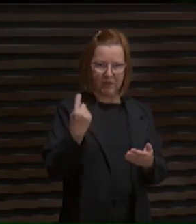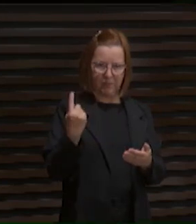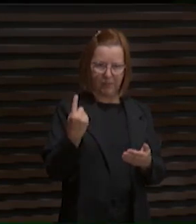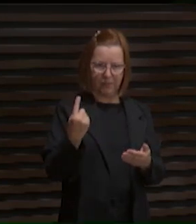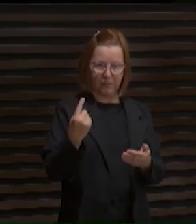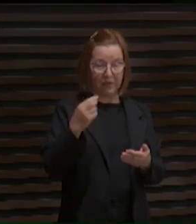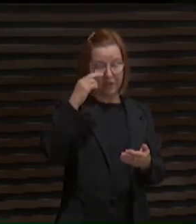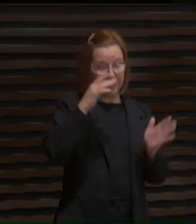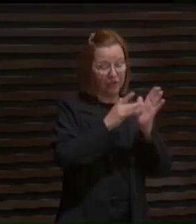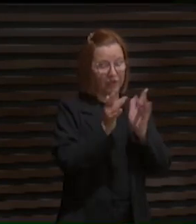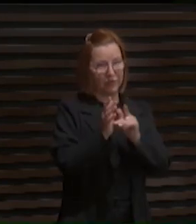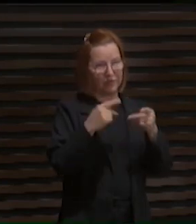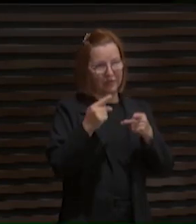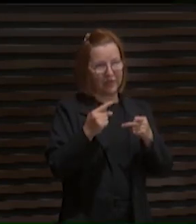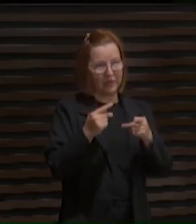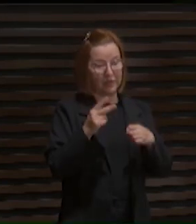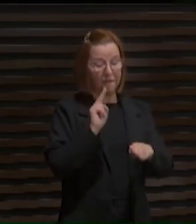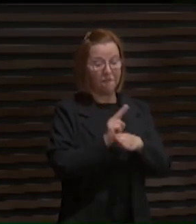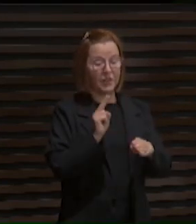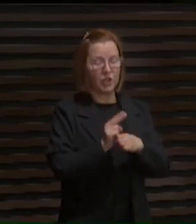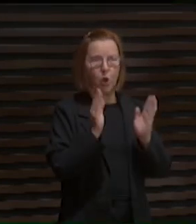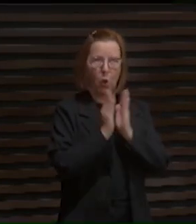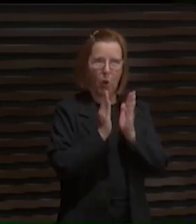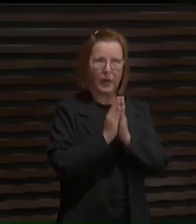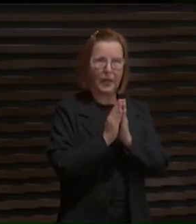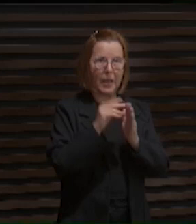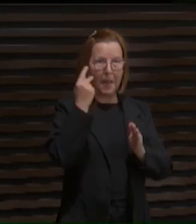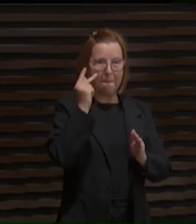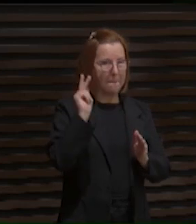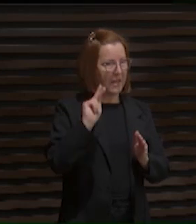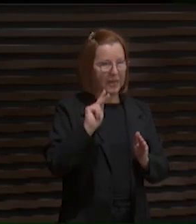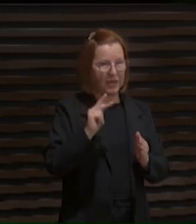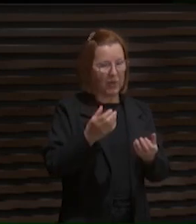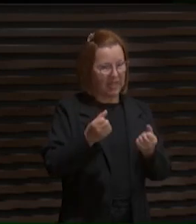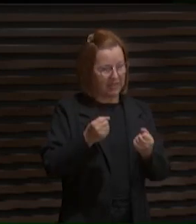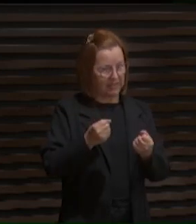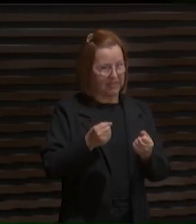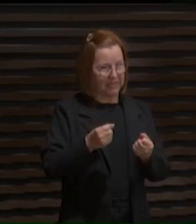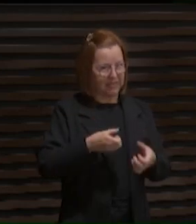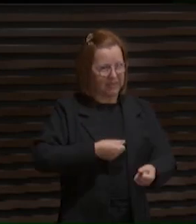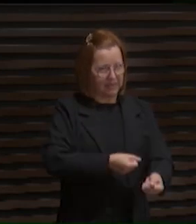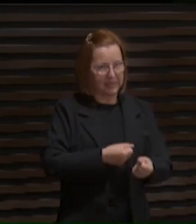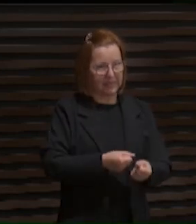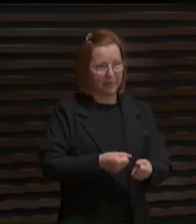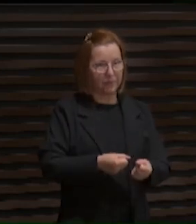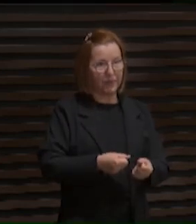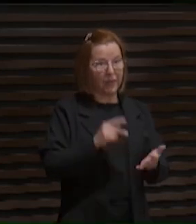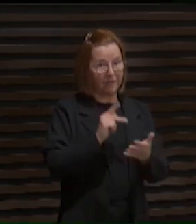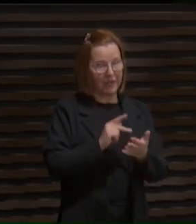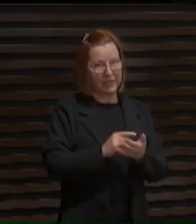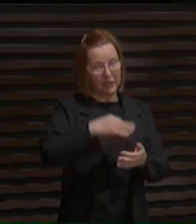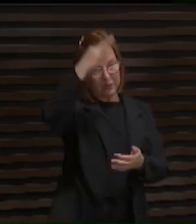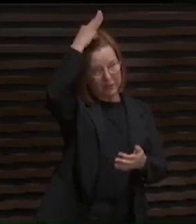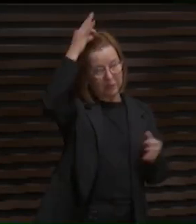orem, para que não caiam em tentação. O espírito, na verdade, está pronto, mas a carne é